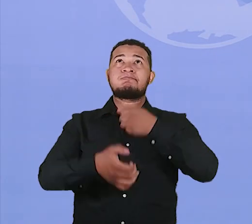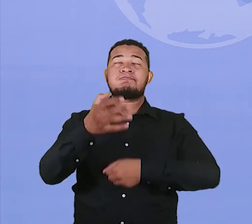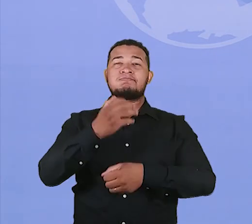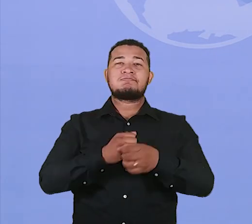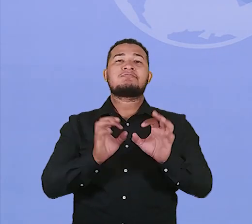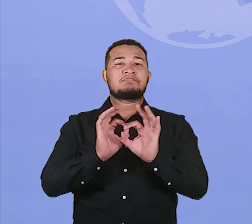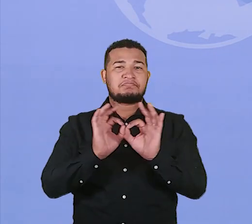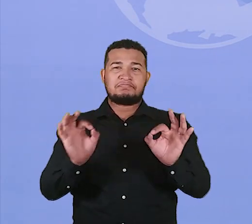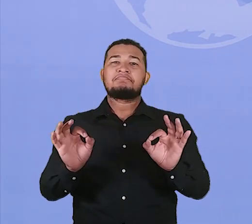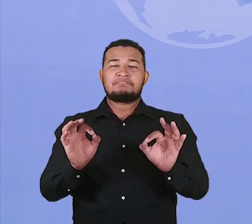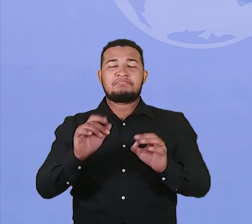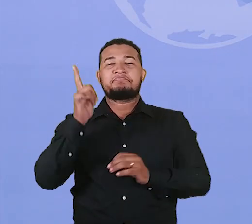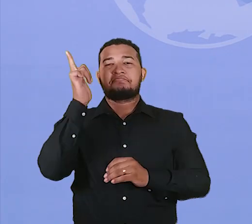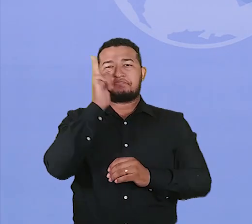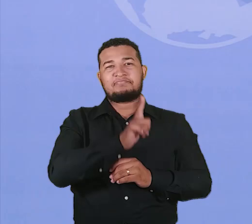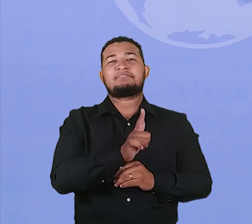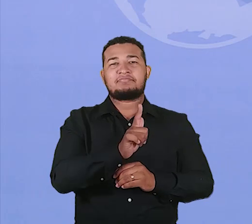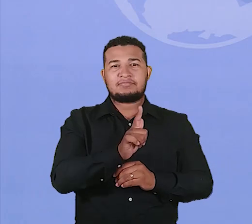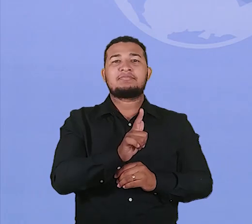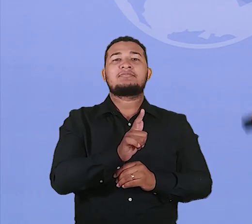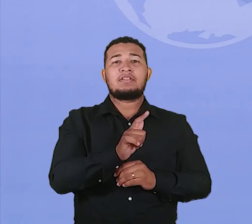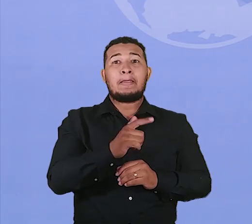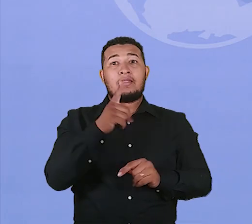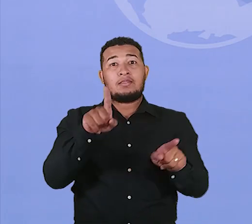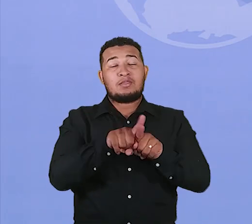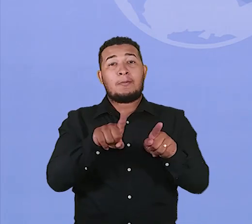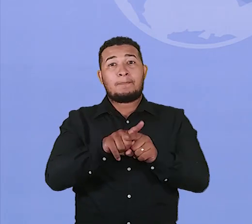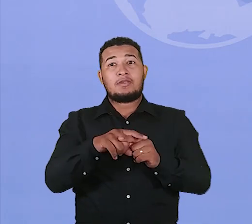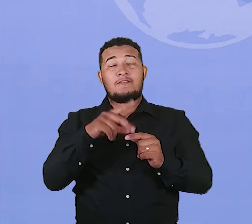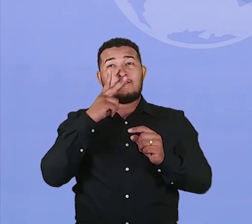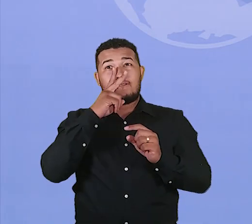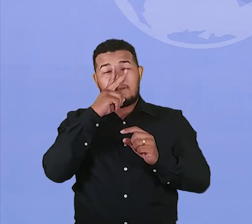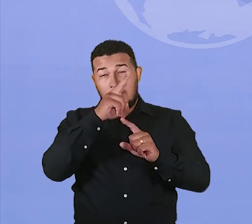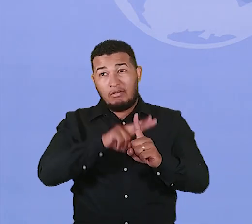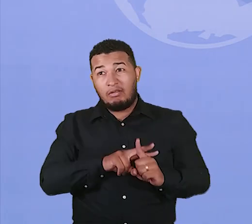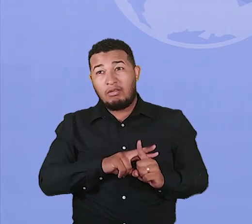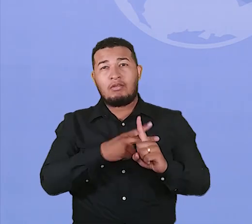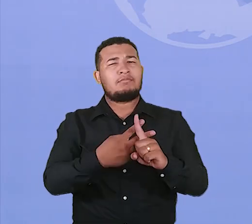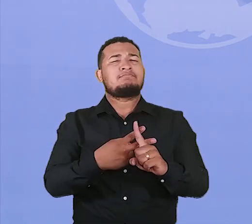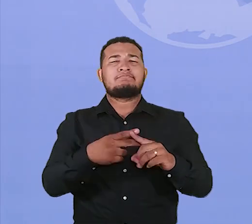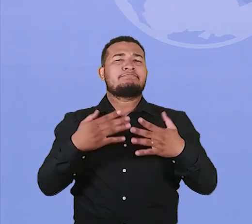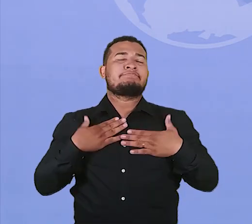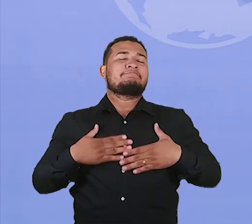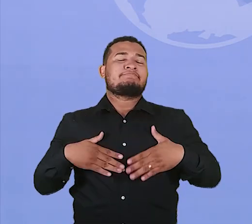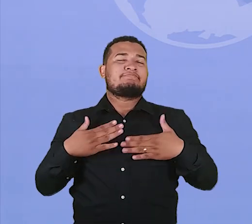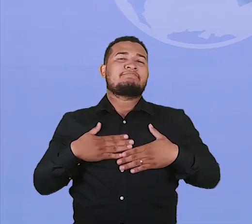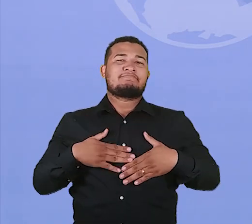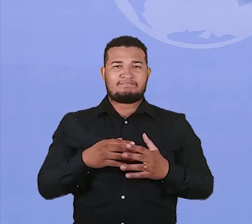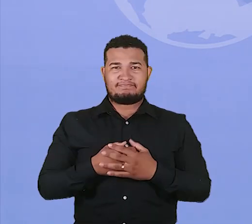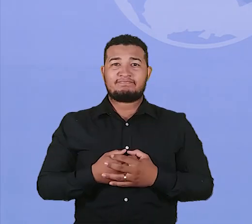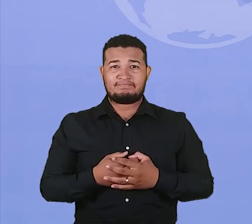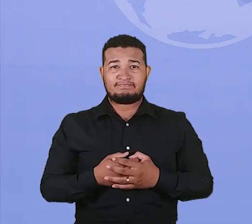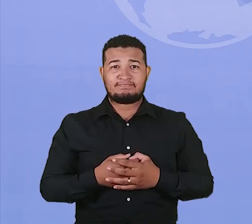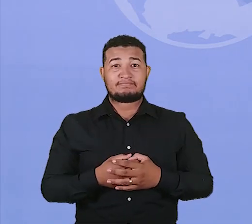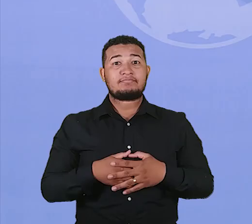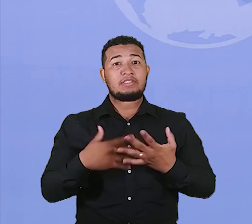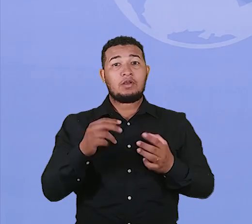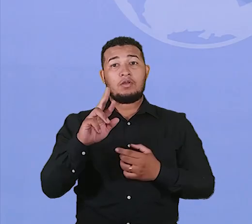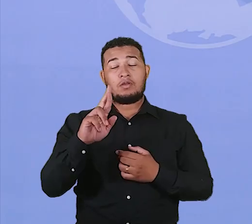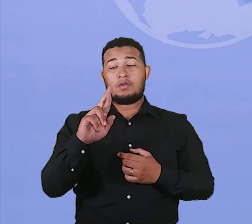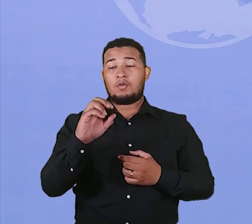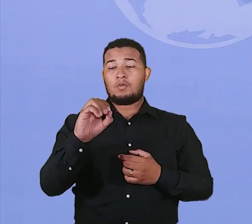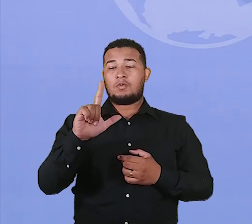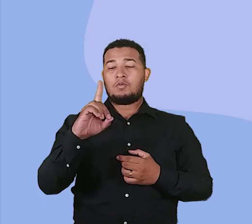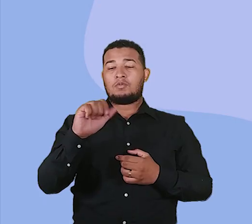rodando e consegue subir diminui a ele o esforço né naquela atividade a